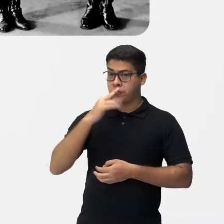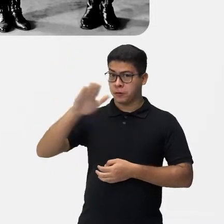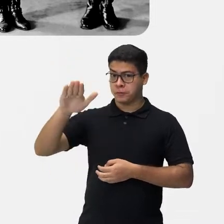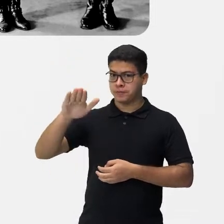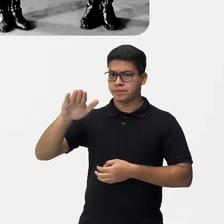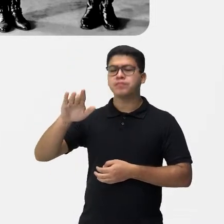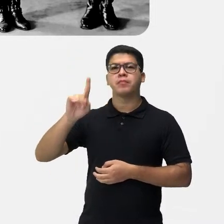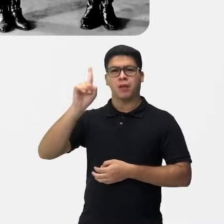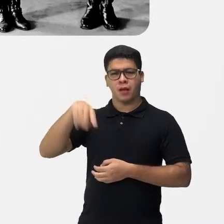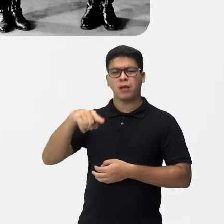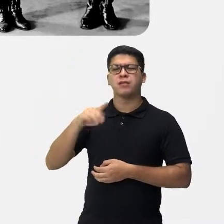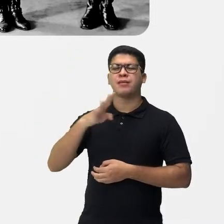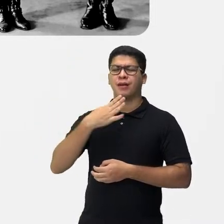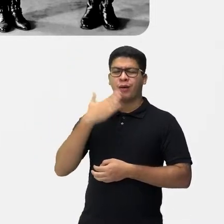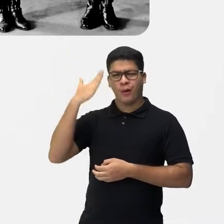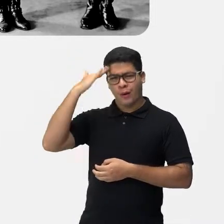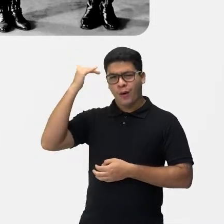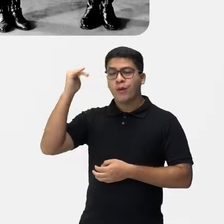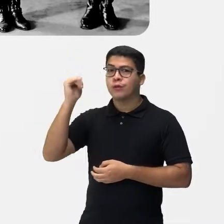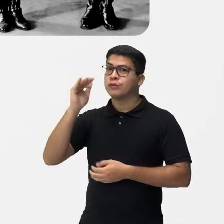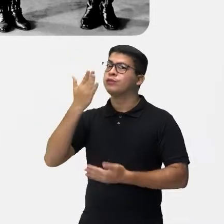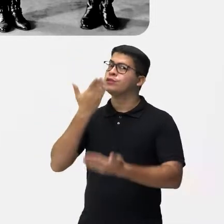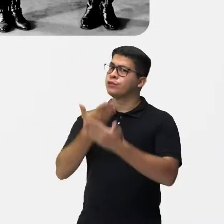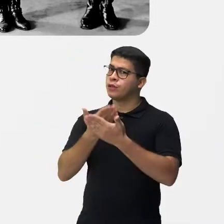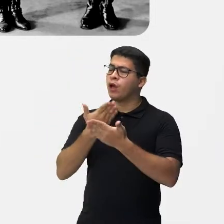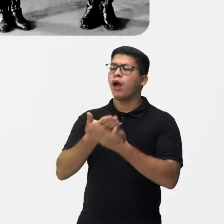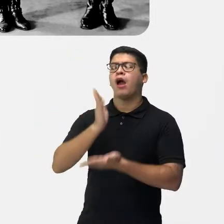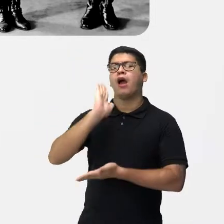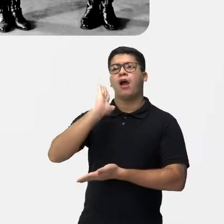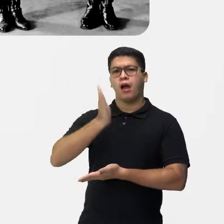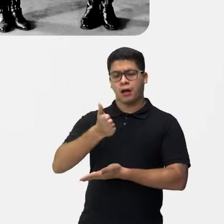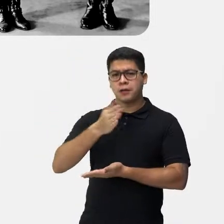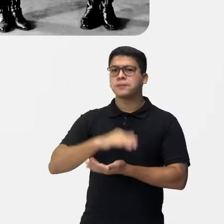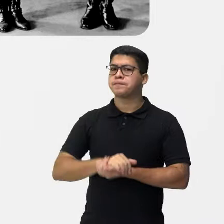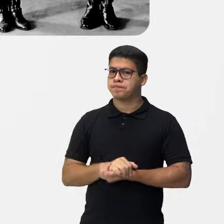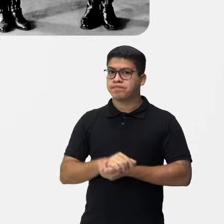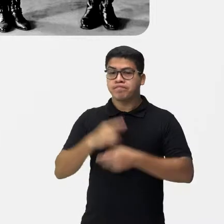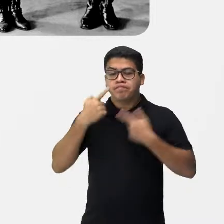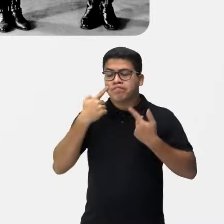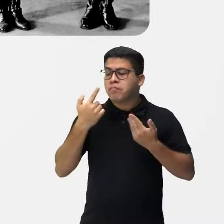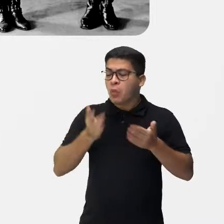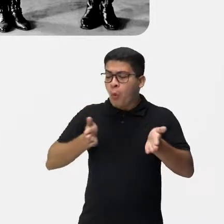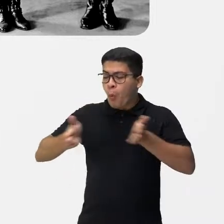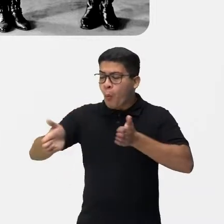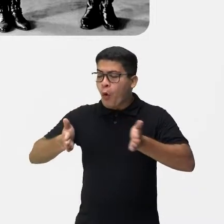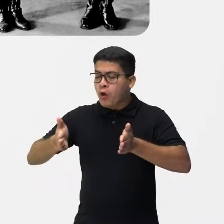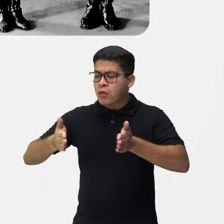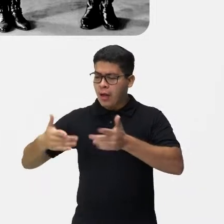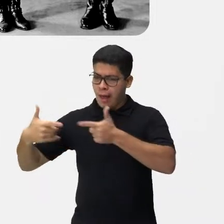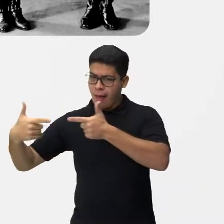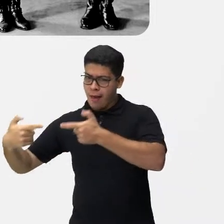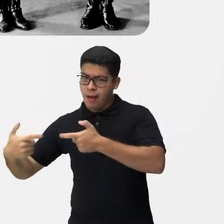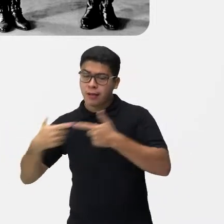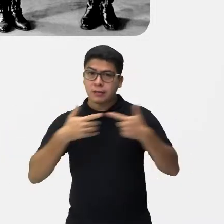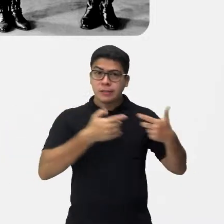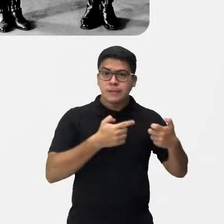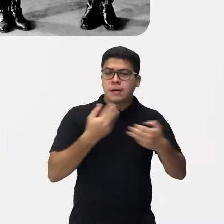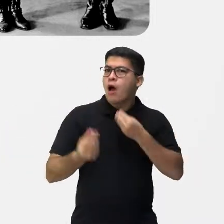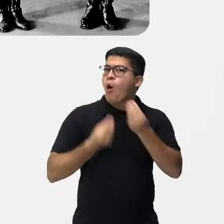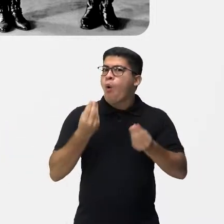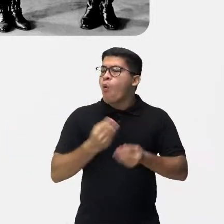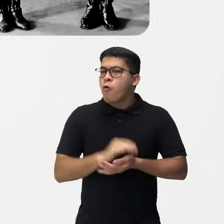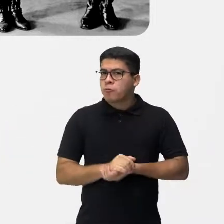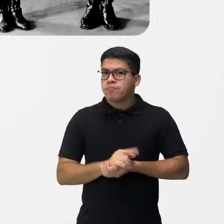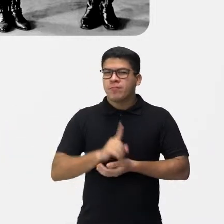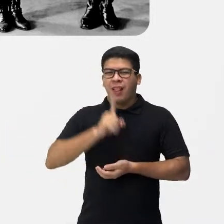Hitler já é uma figura conhecida por nós já estudamos o período entre guerras e a gente viu a expansão do nazismo lá